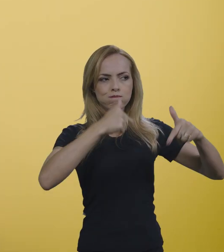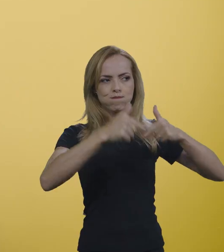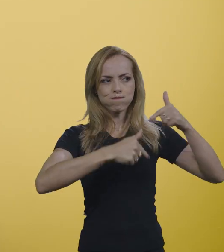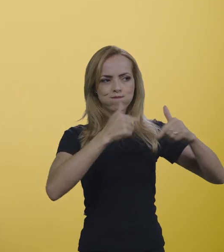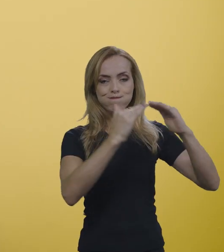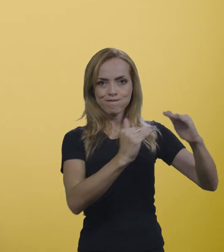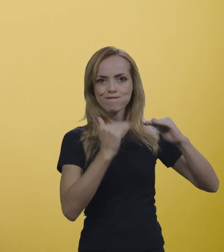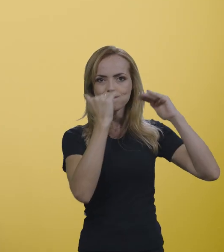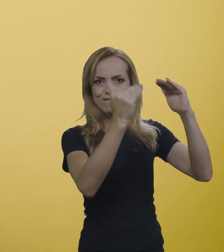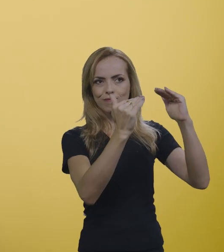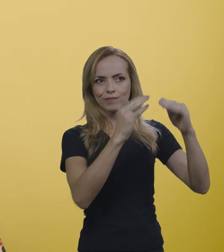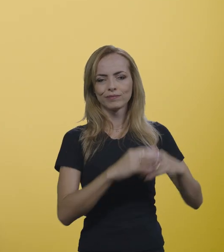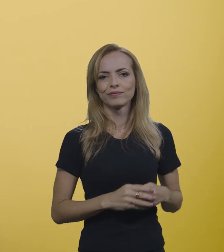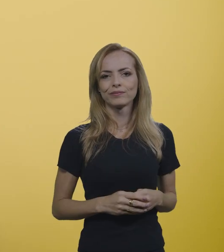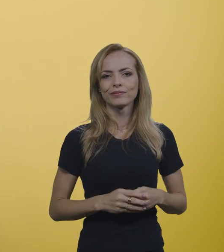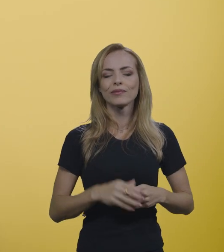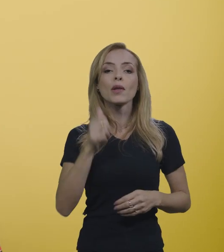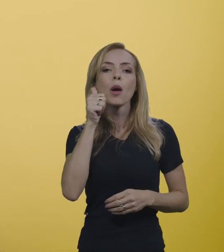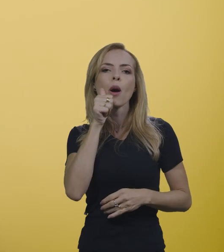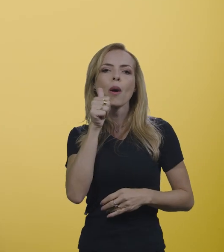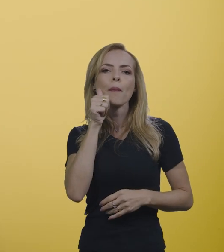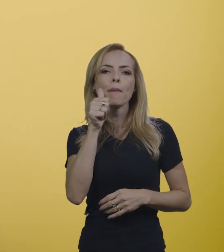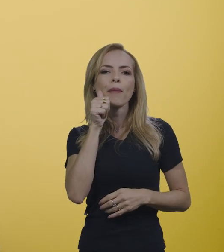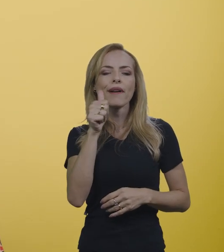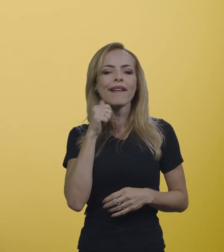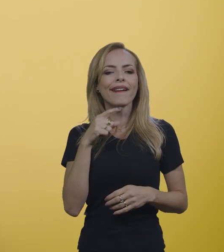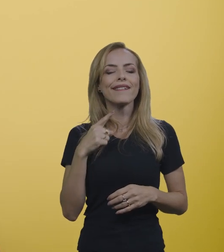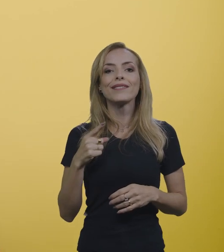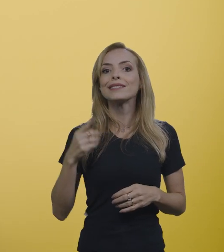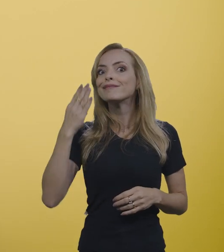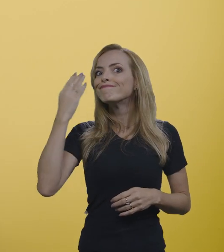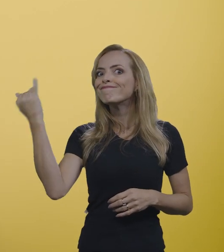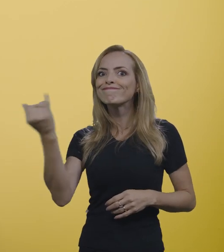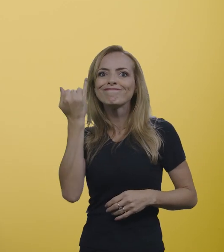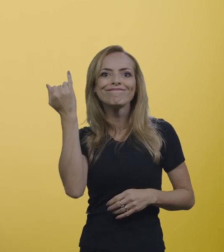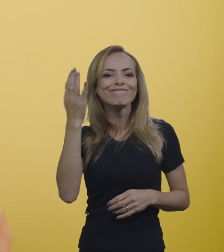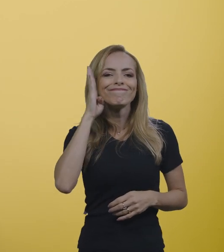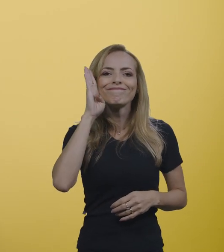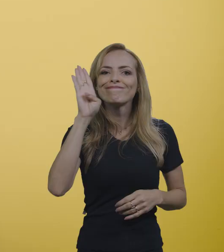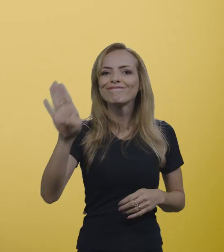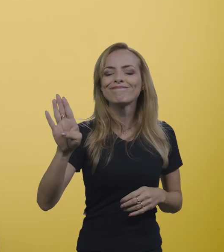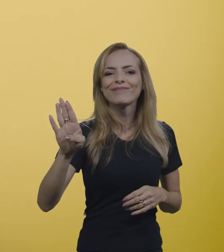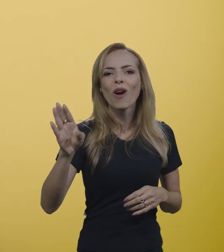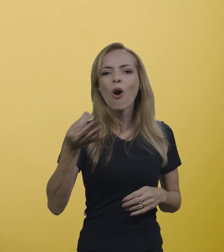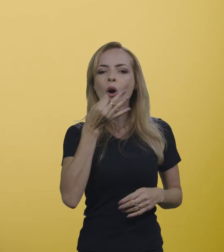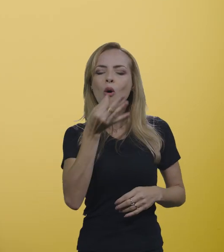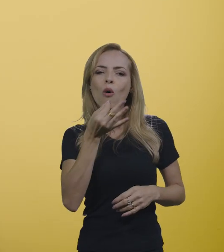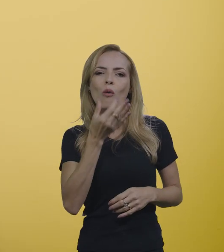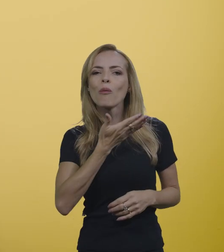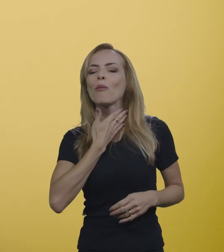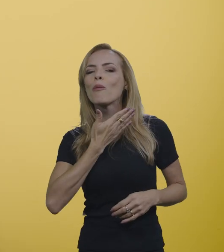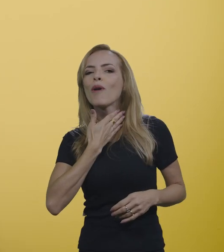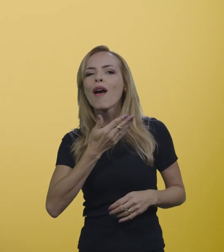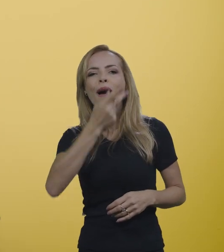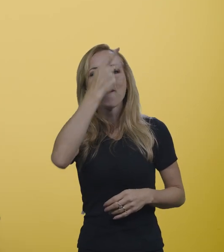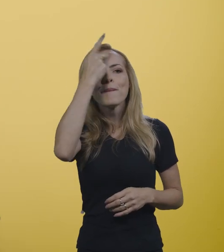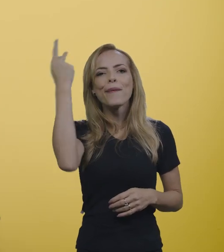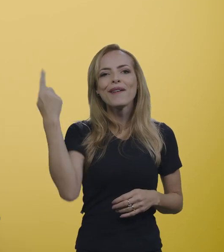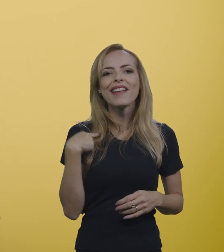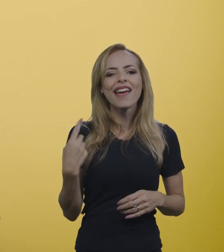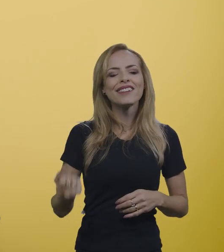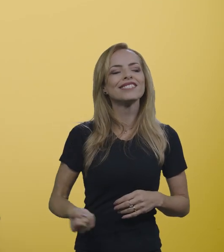presença feminina foi fundamental para o desenvolvimento do Vozes. Estivemos em contato com a trajetória de mulheres poderosas